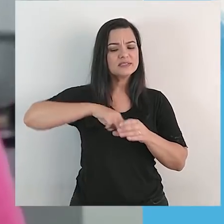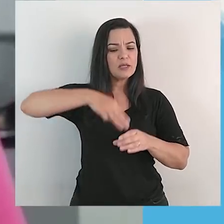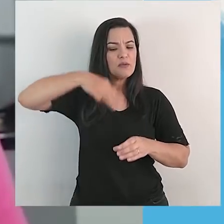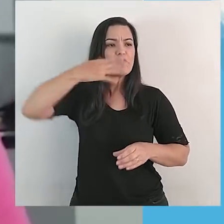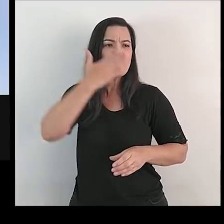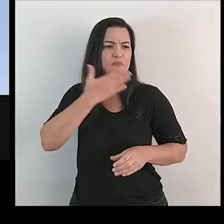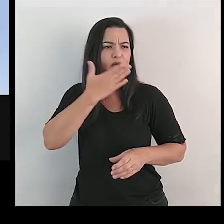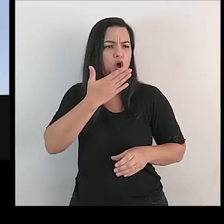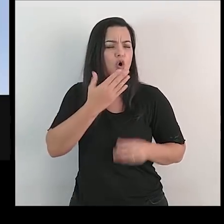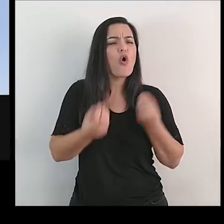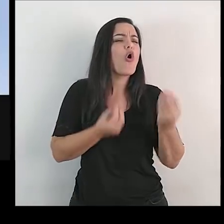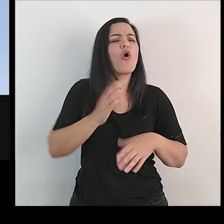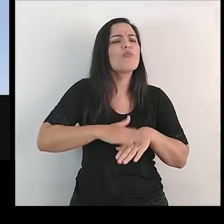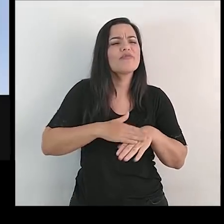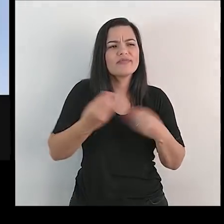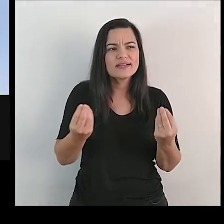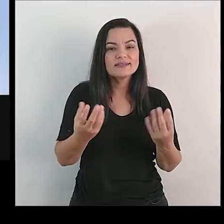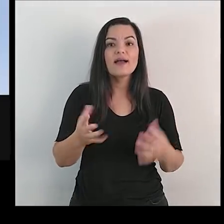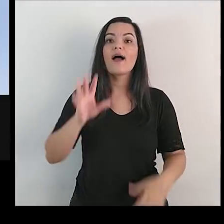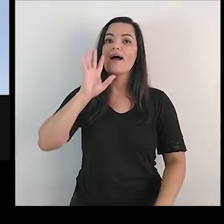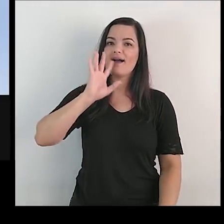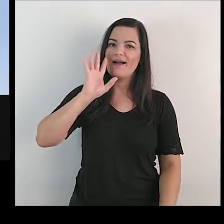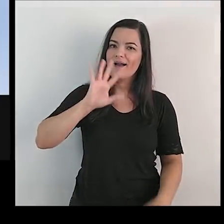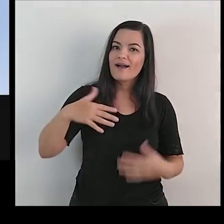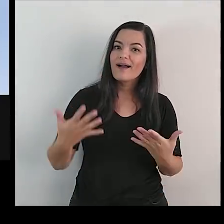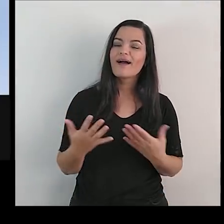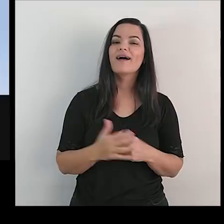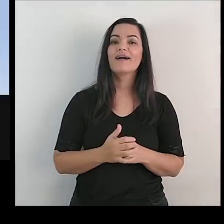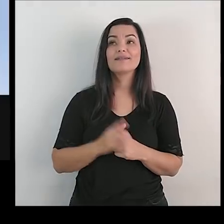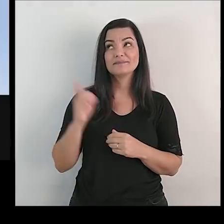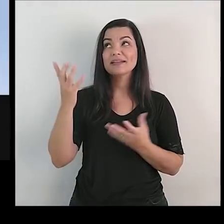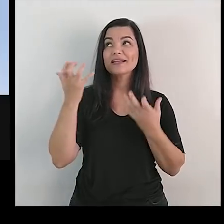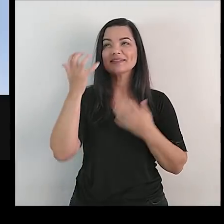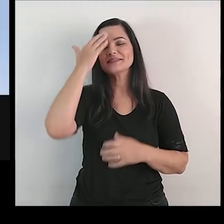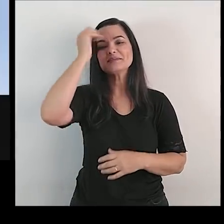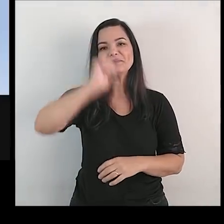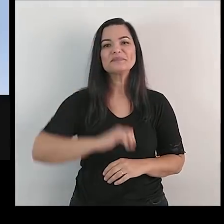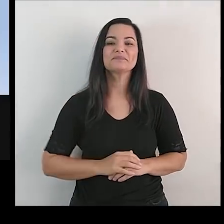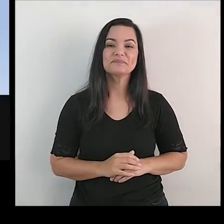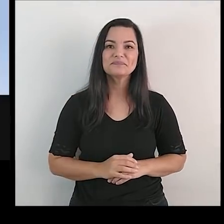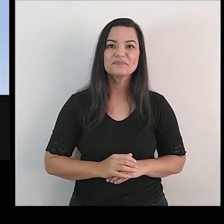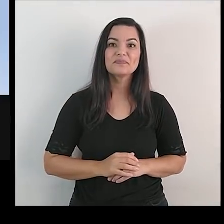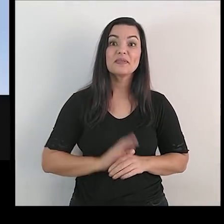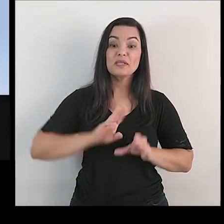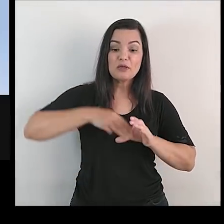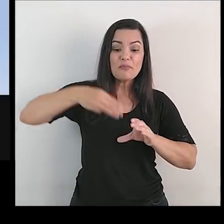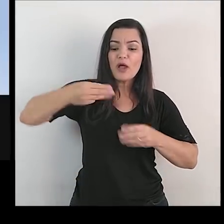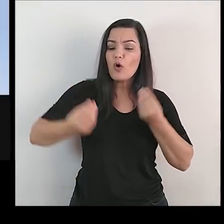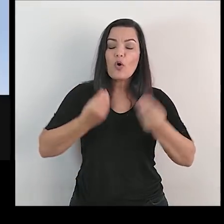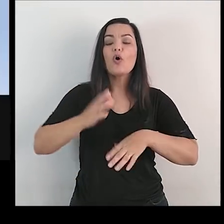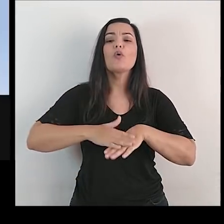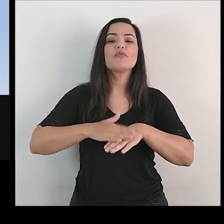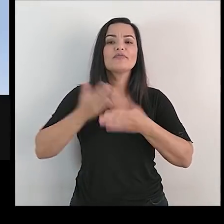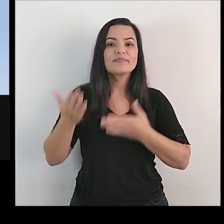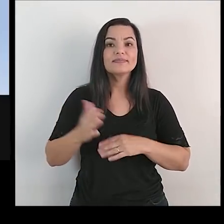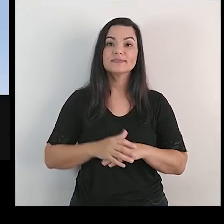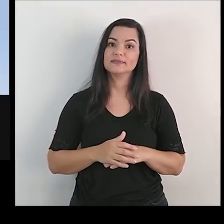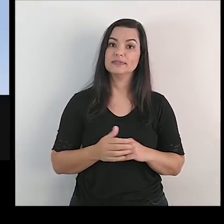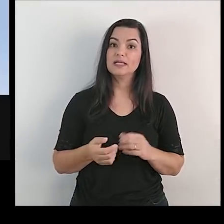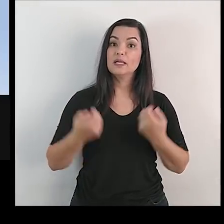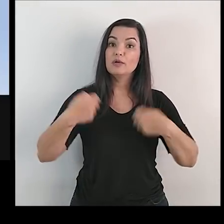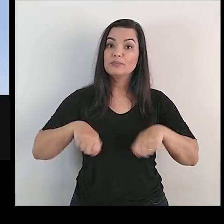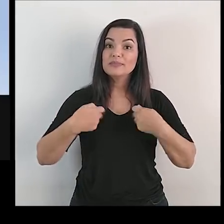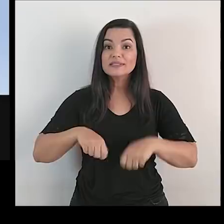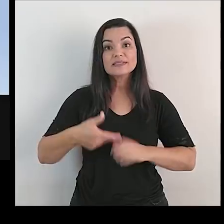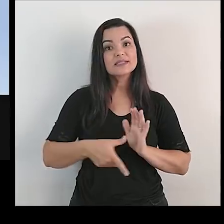mel. Olha só que legal, a Bruna quer saber como é que as abelhas produzem mel. Então vamos entender primeiro do que as abelhas